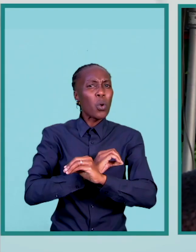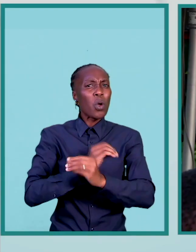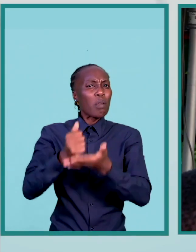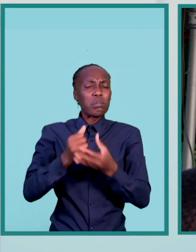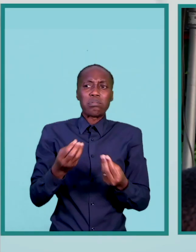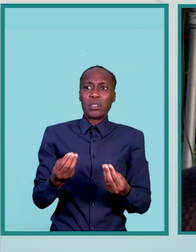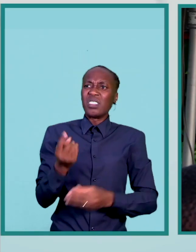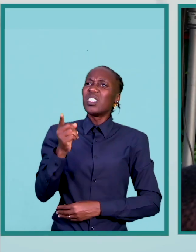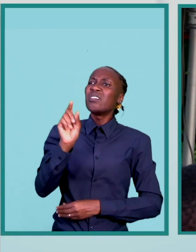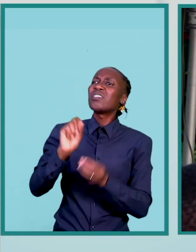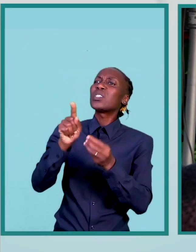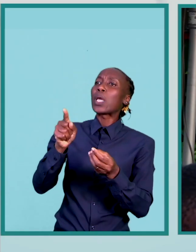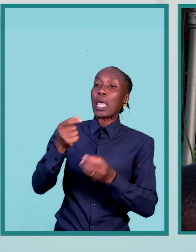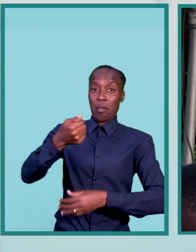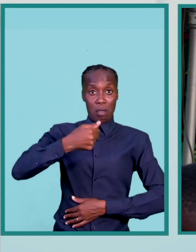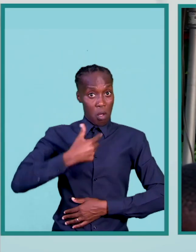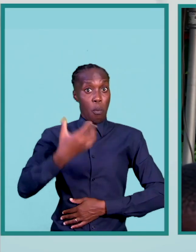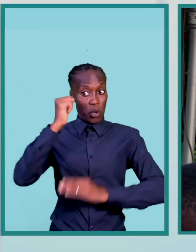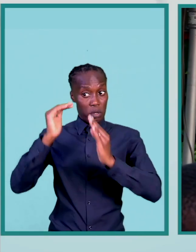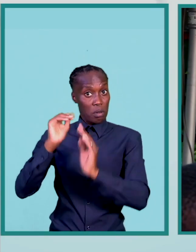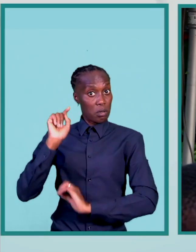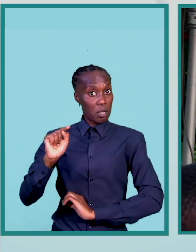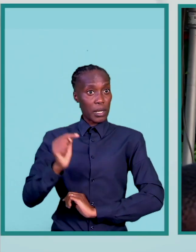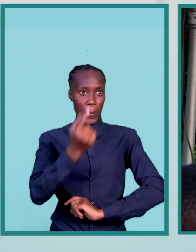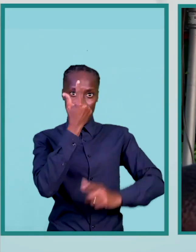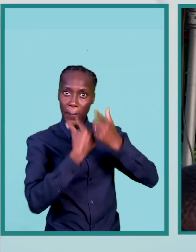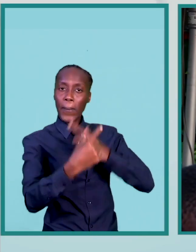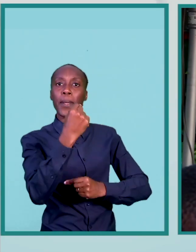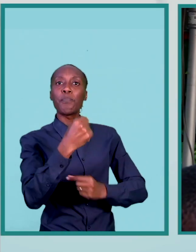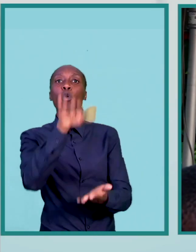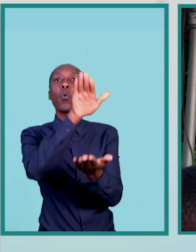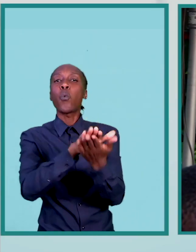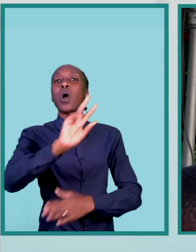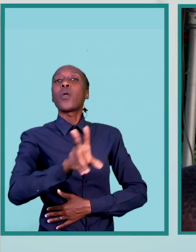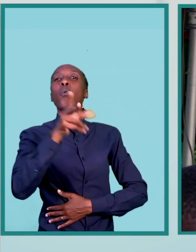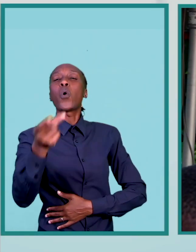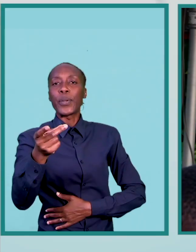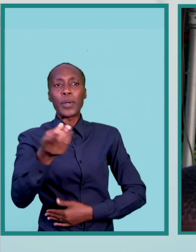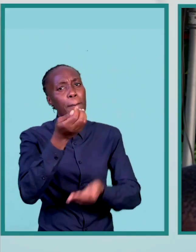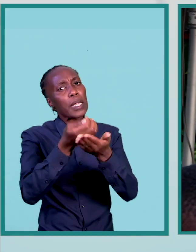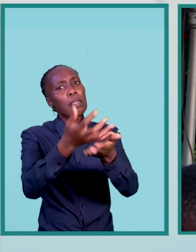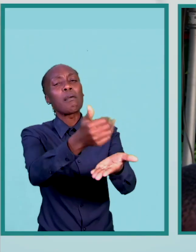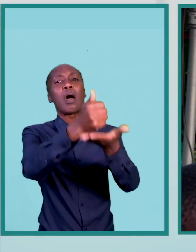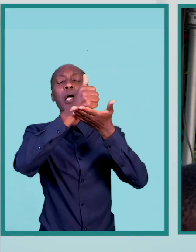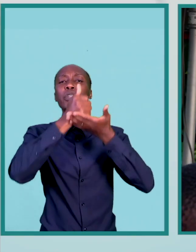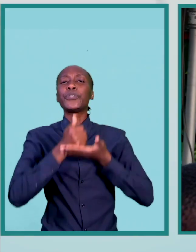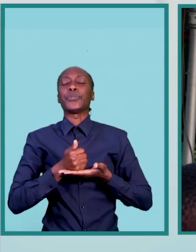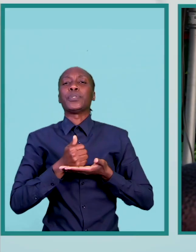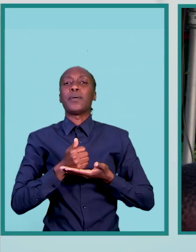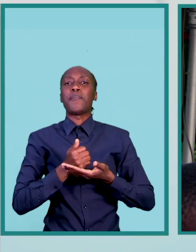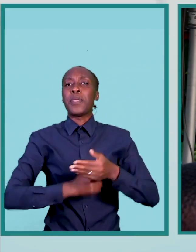fazer o quê? Iria sair de casa. Sair de casa? Para procurar ajuda num outro sítio